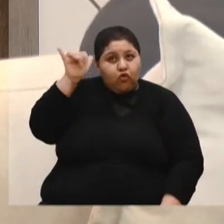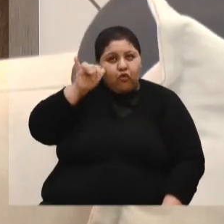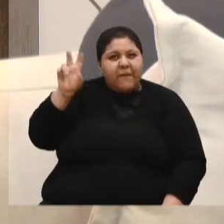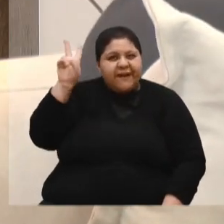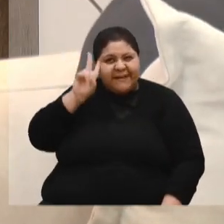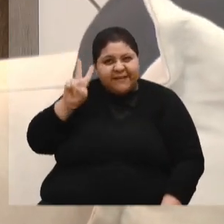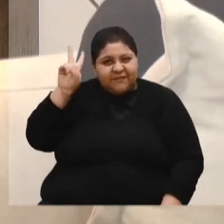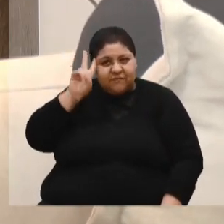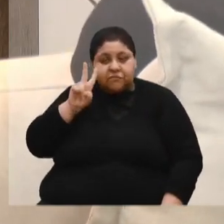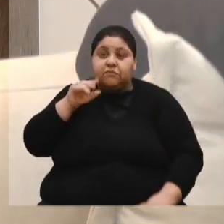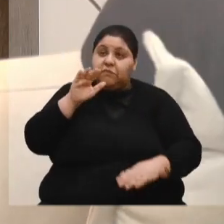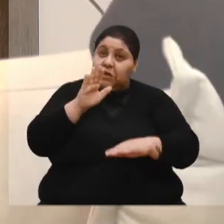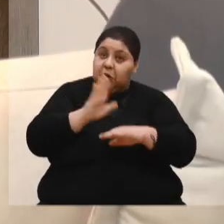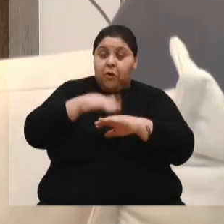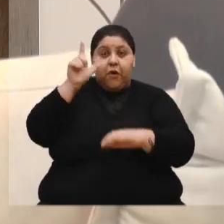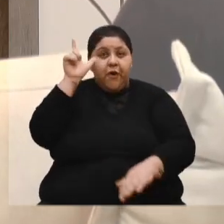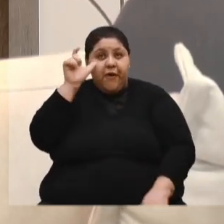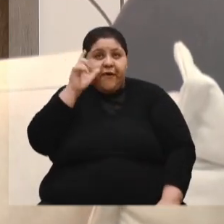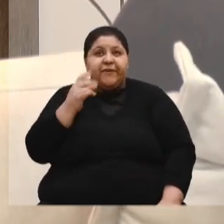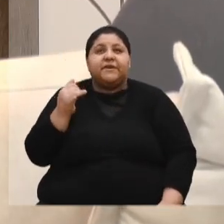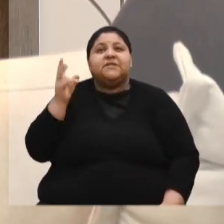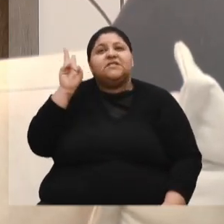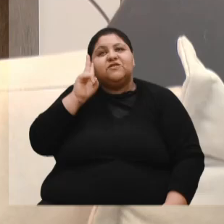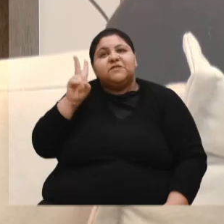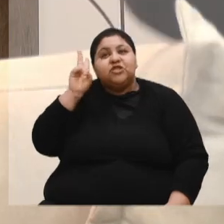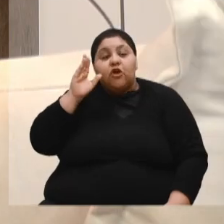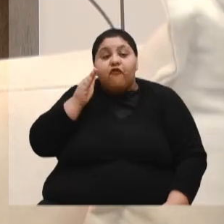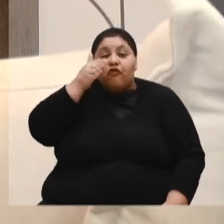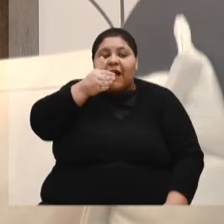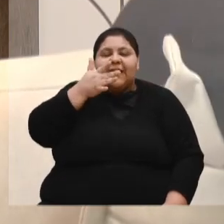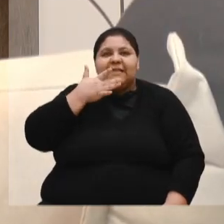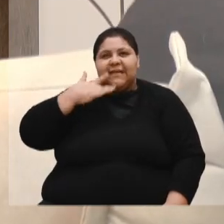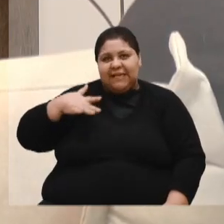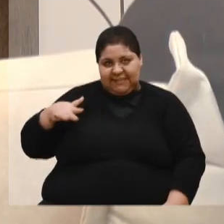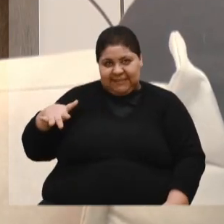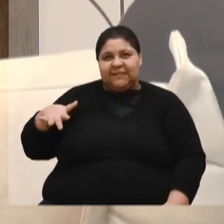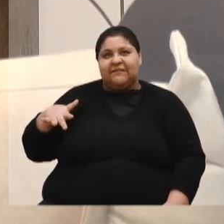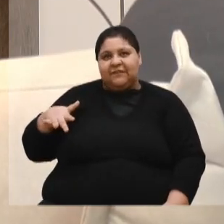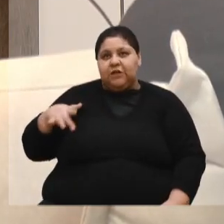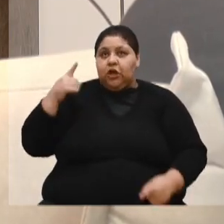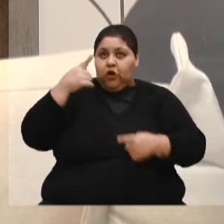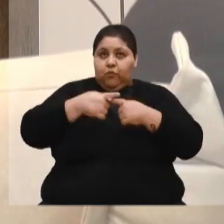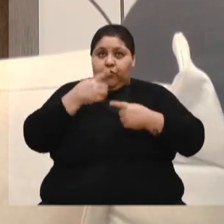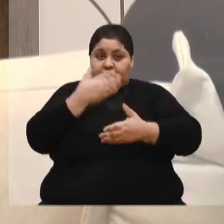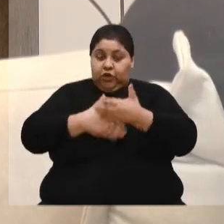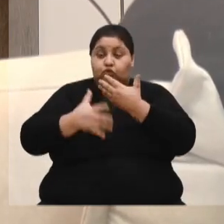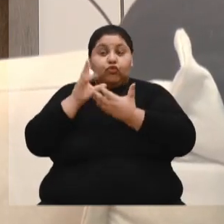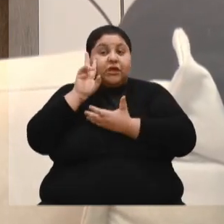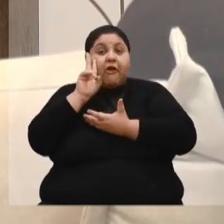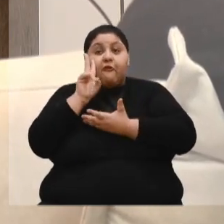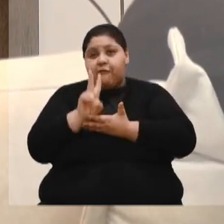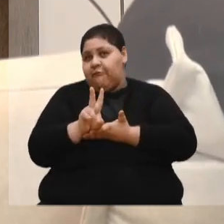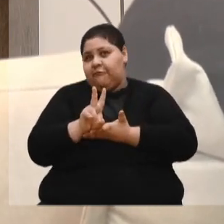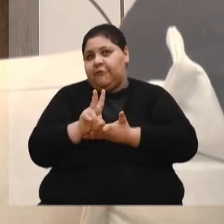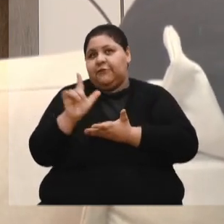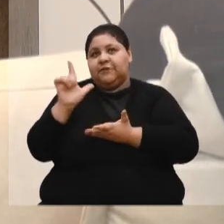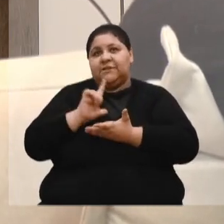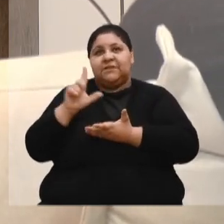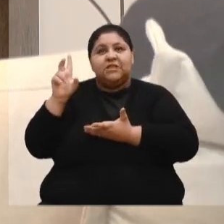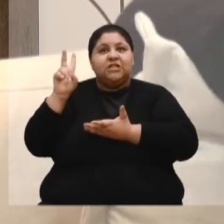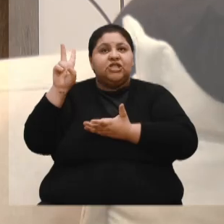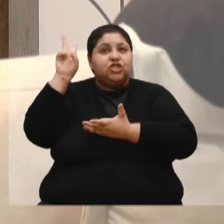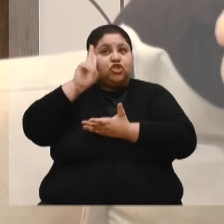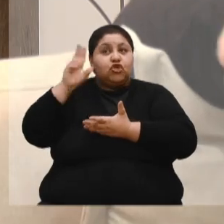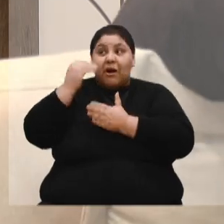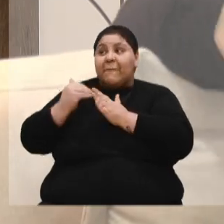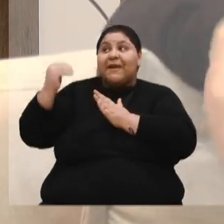história, e o lado mais interessante, uma história para crianças. Né? Porque tudo que eu vi até hoje, nós tínhamos